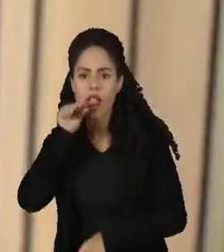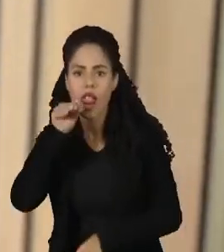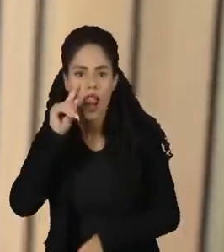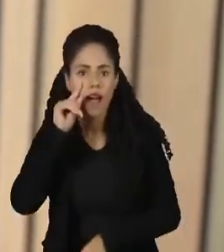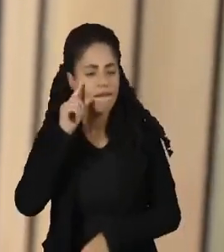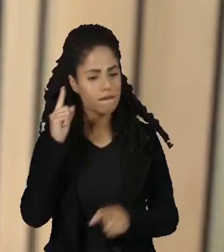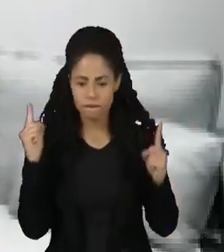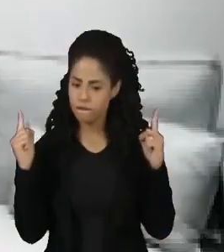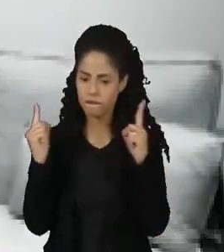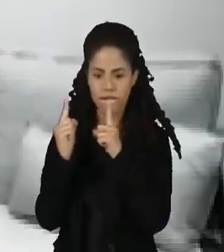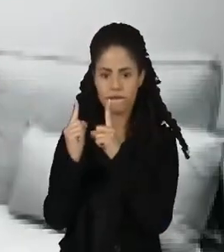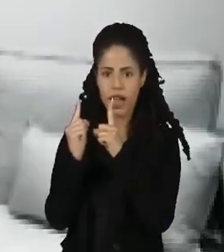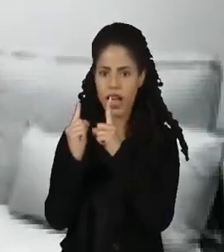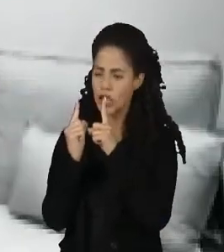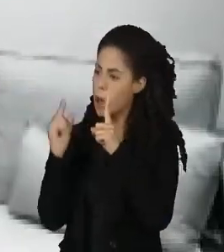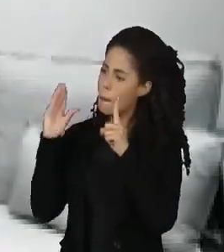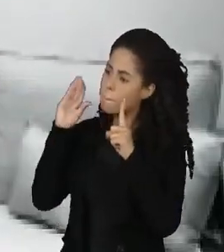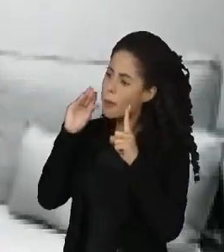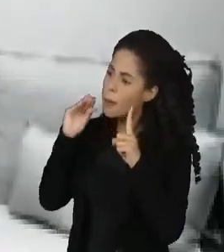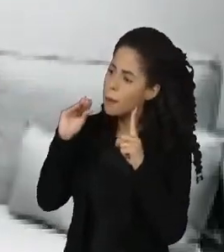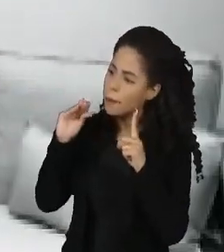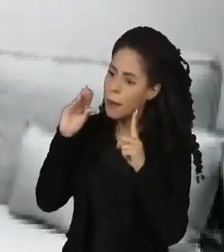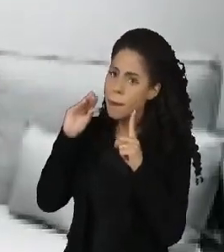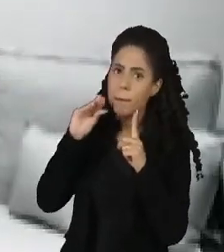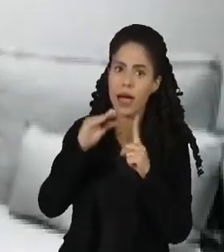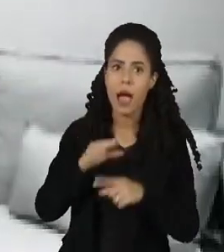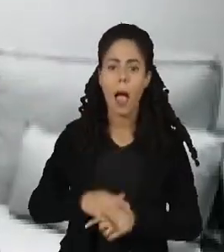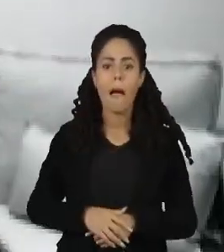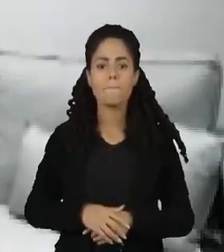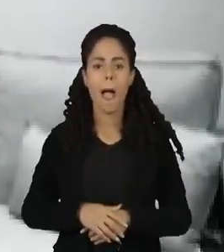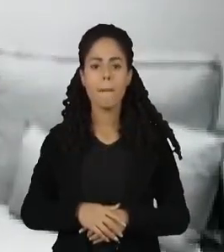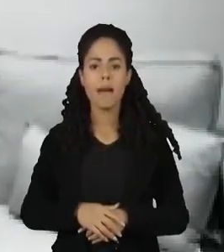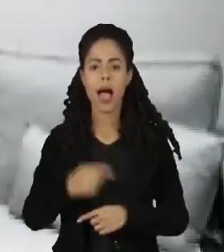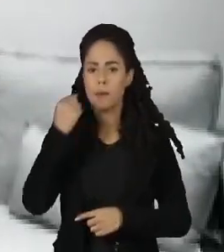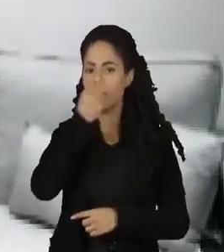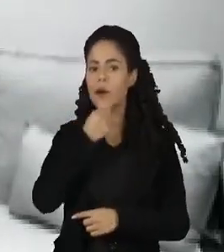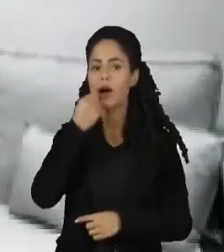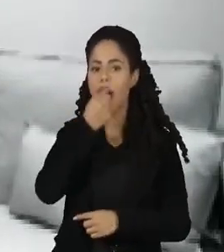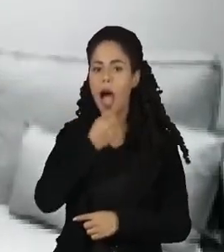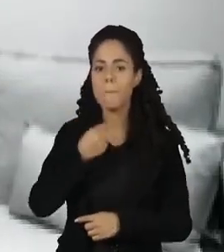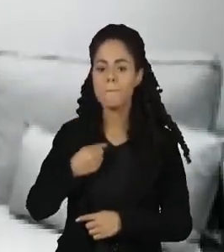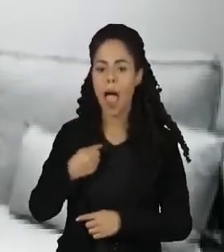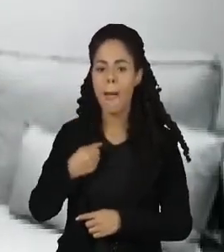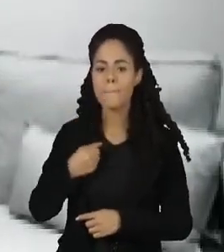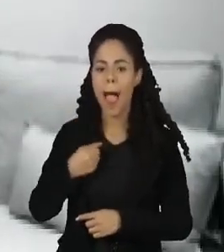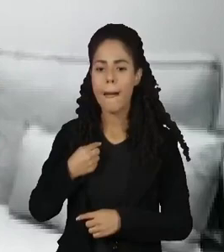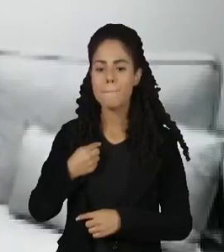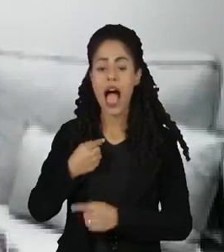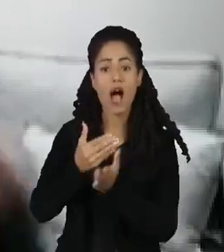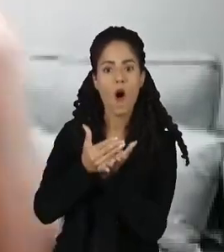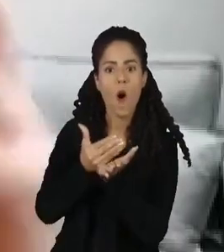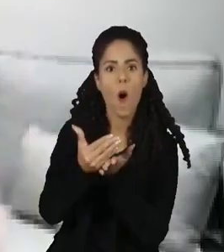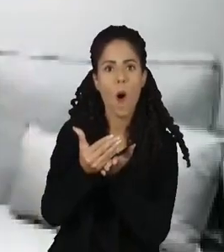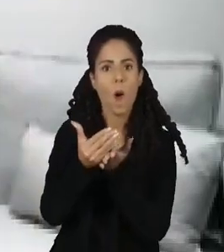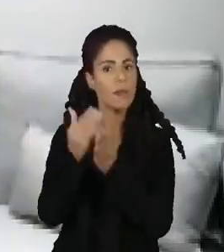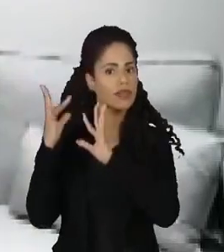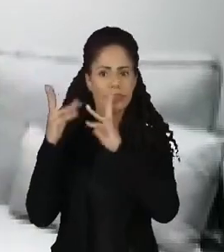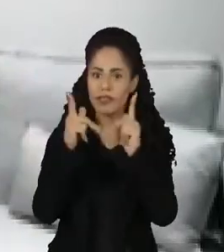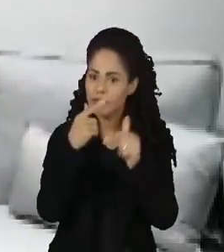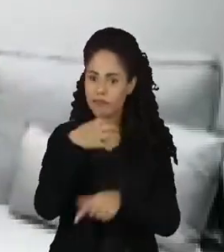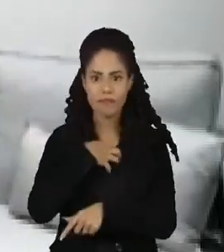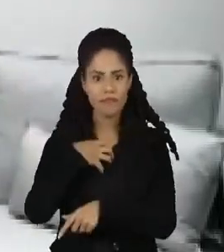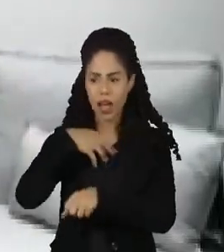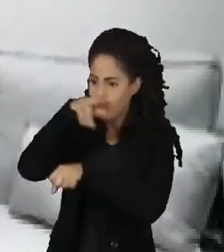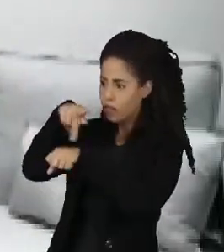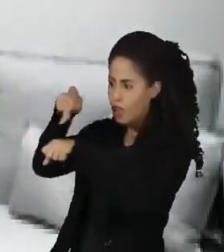o encontro dele. Então o bebê começa a fazer... Esse é um dos primeiros fonemas que os bebês começam a falar. Em todos os